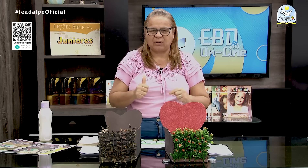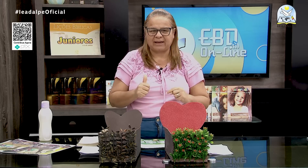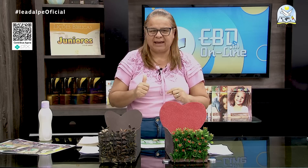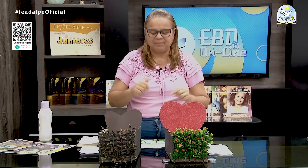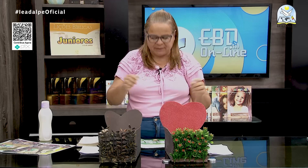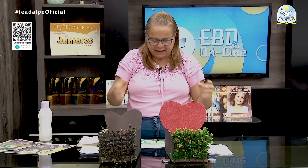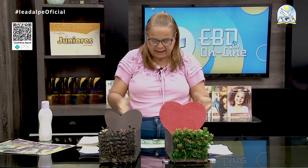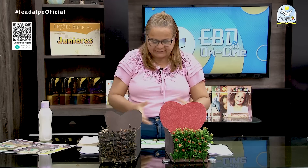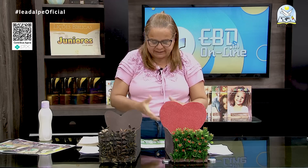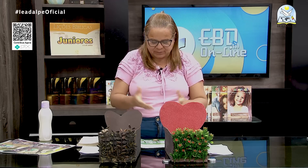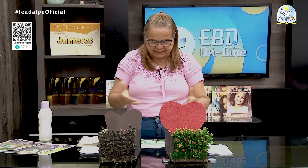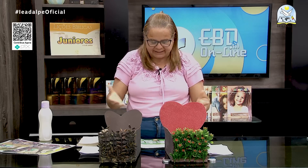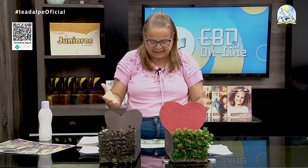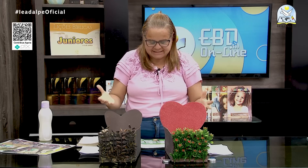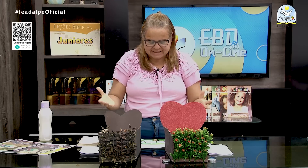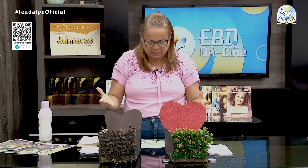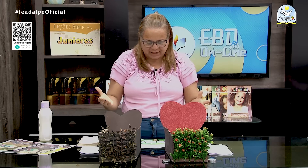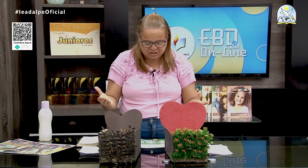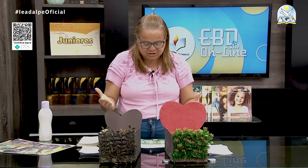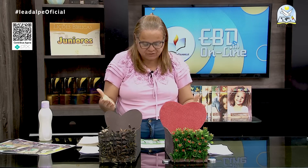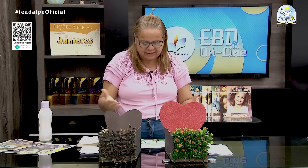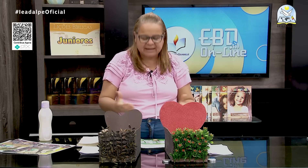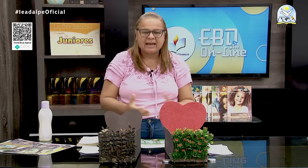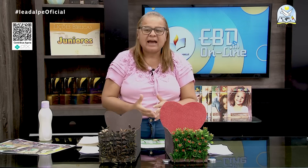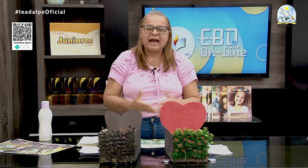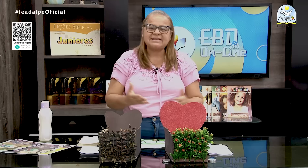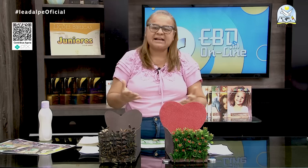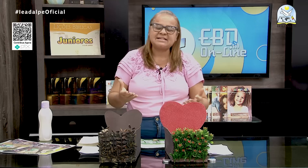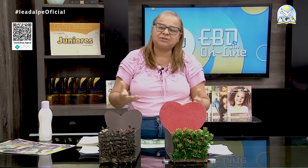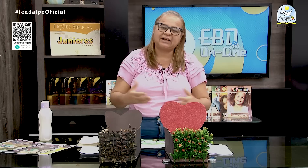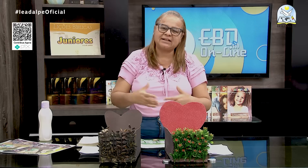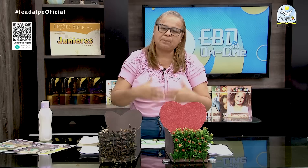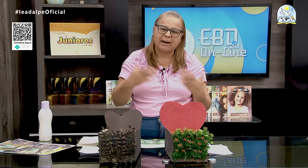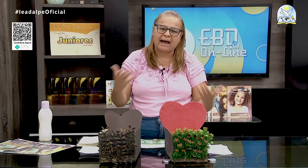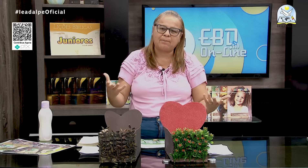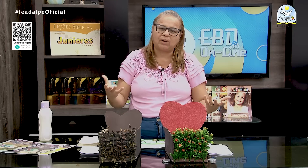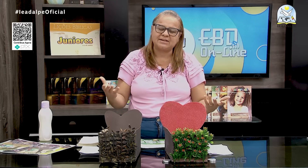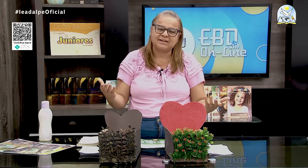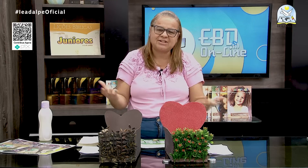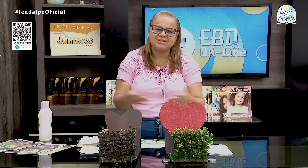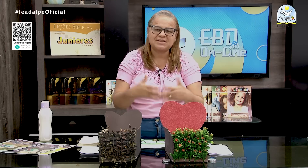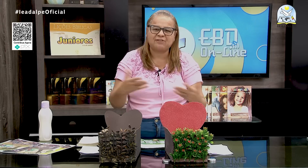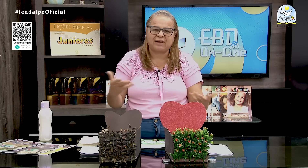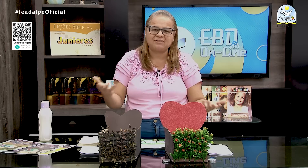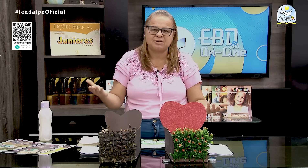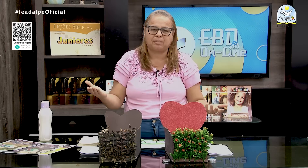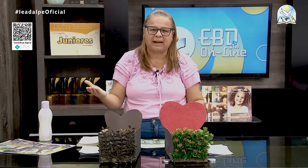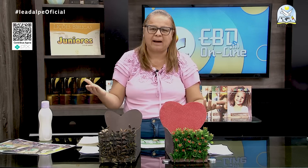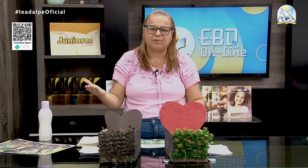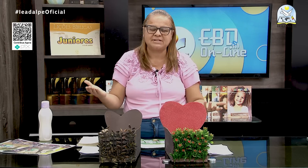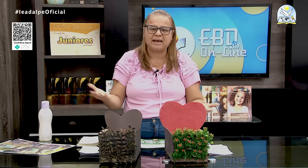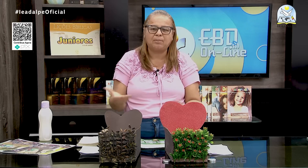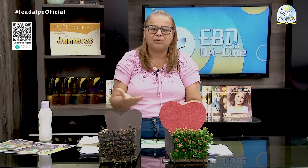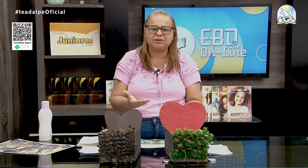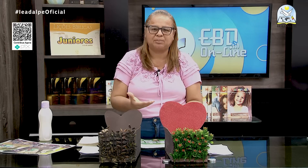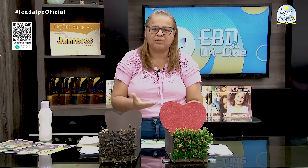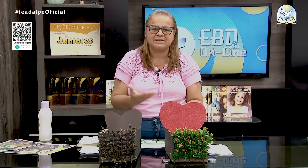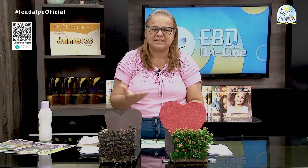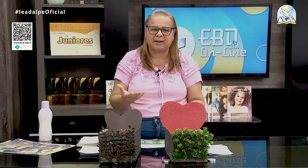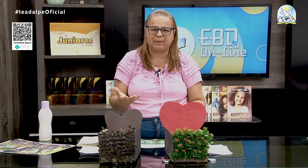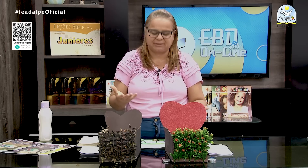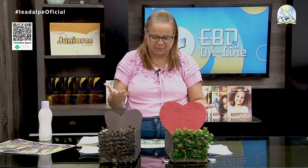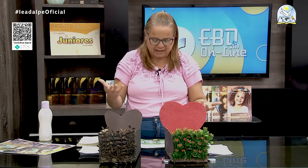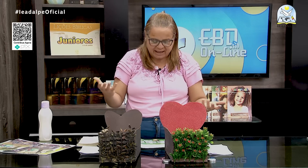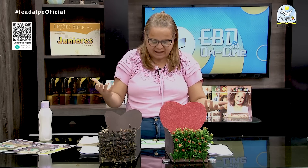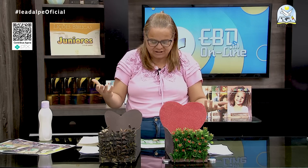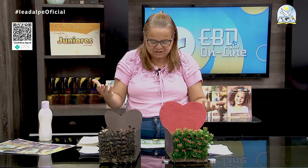Tá ok entrando aqui na lição a gente vê que essa lição trata de parábolas e Jesus ele falava sobre parábolas e é muito bom